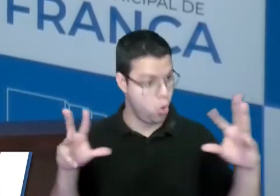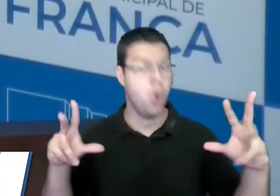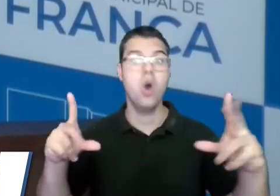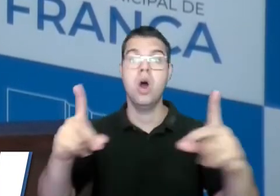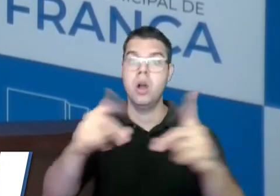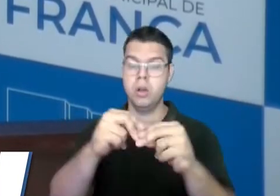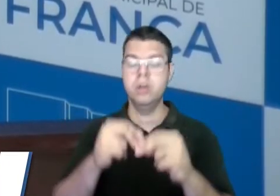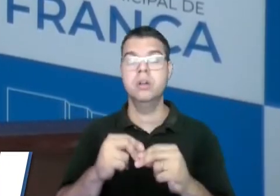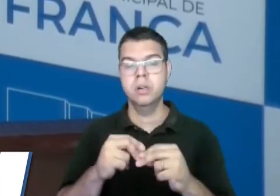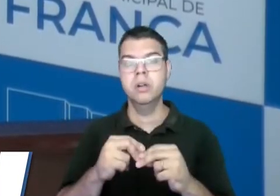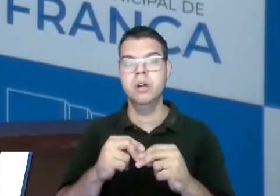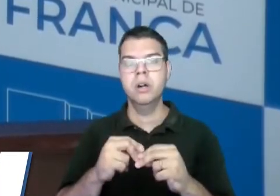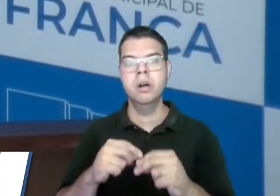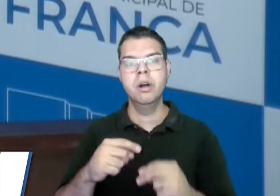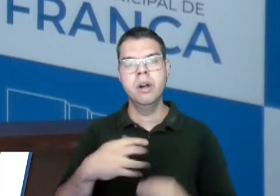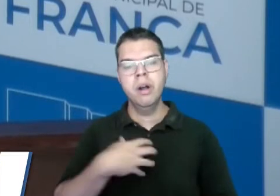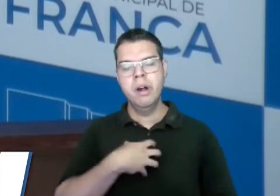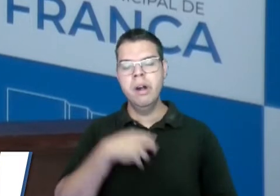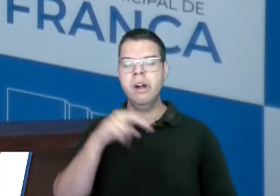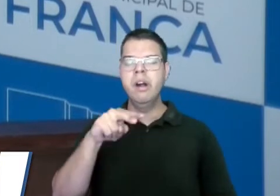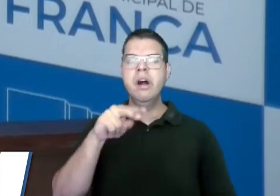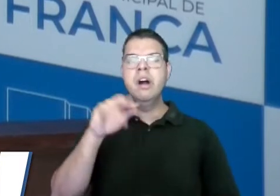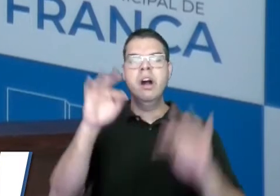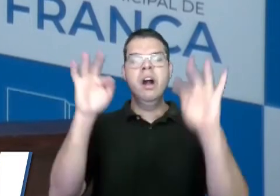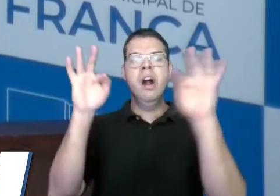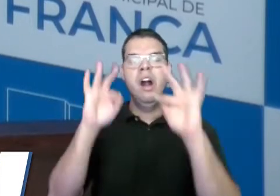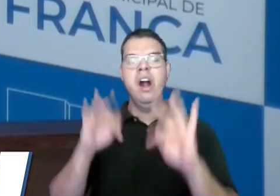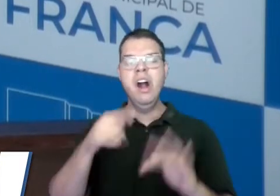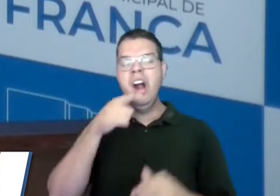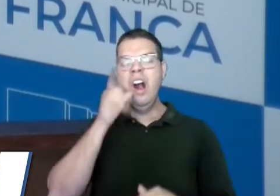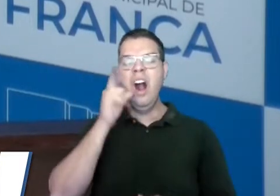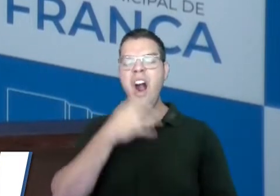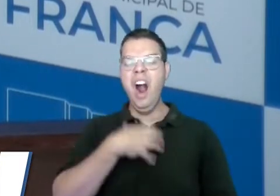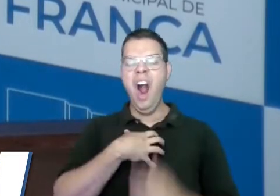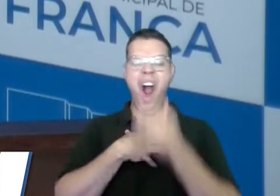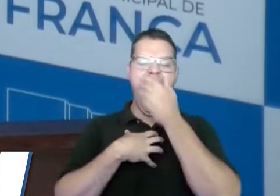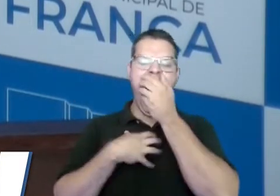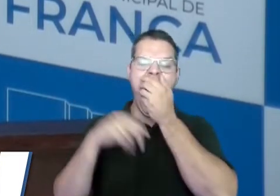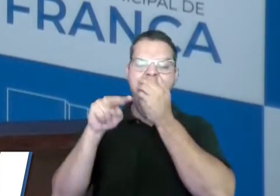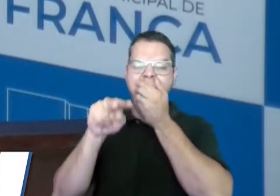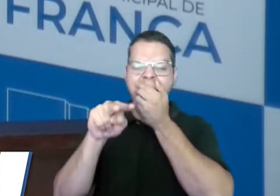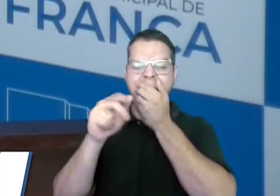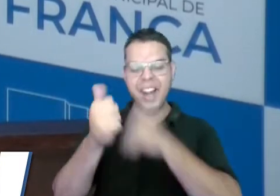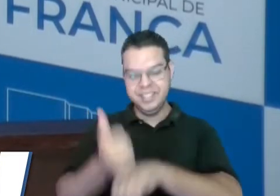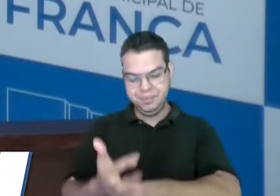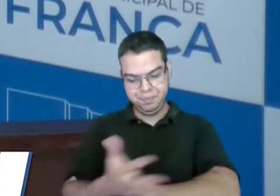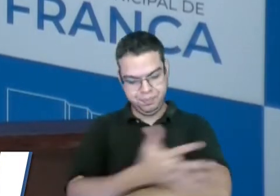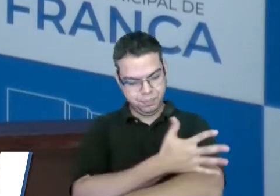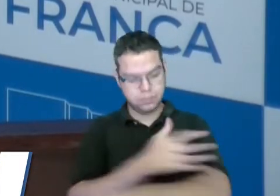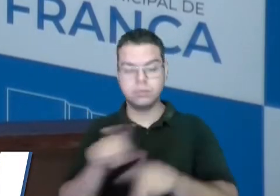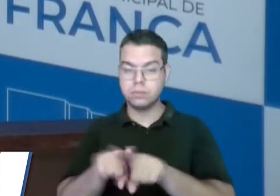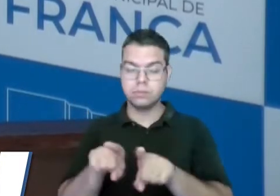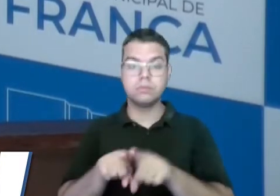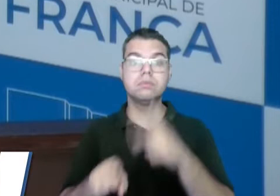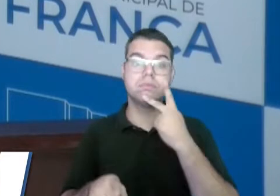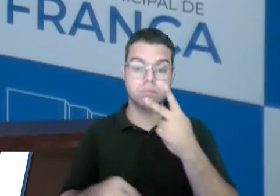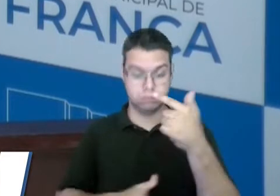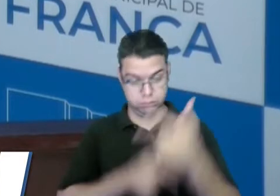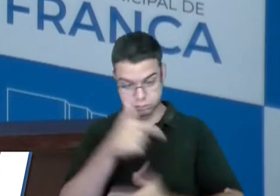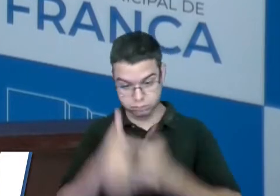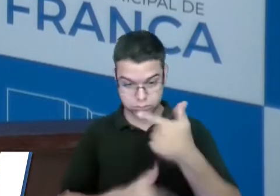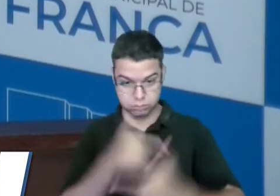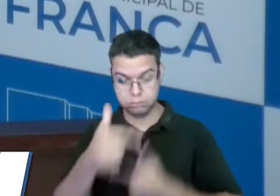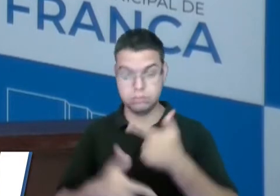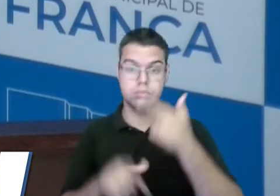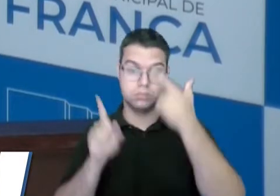me deixou muito feliz ontem, presidente. Fiquei realmente muito emocionado. E dizer que o trabalho foi feito, foi pavimentado,